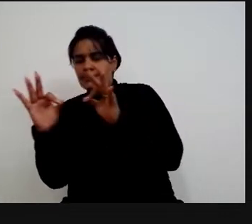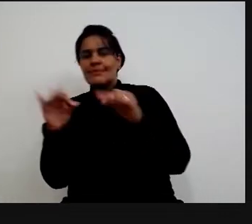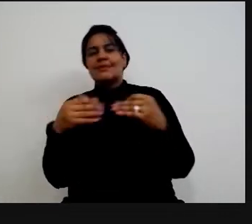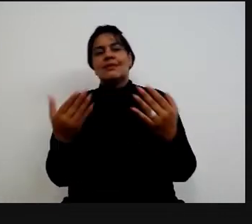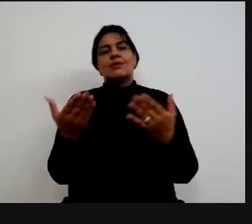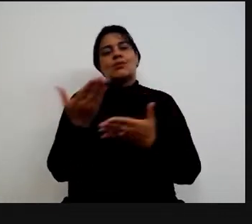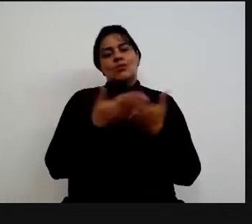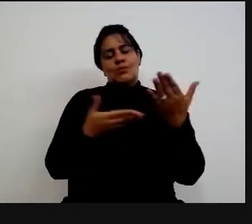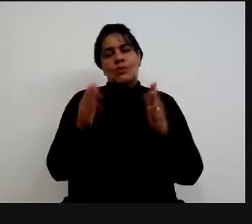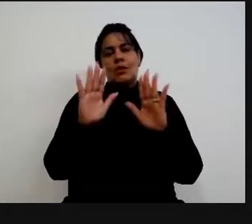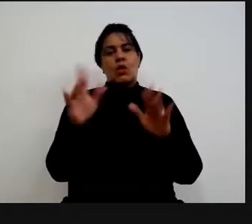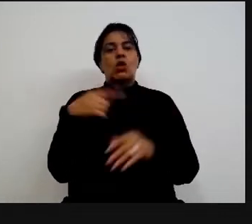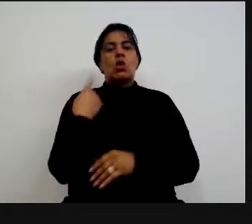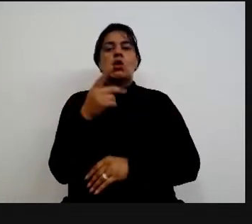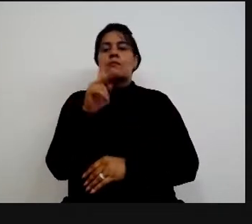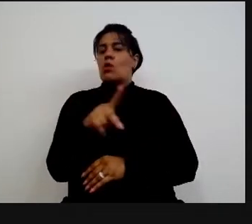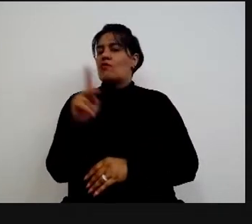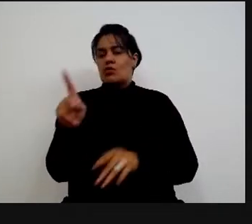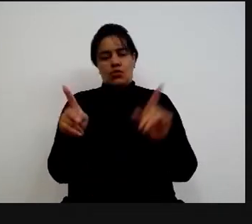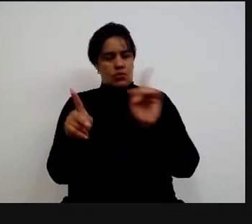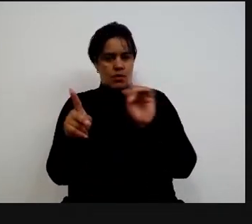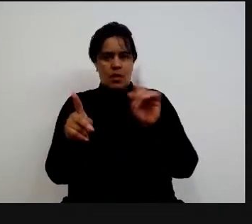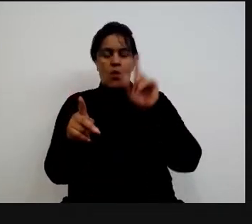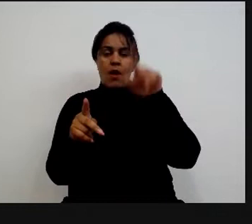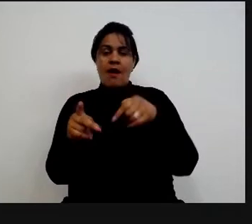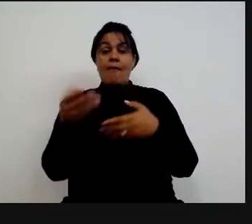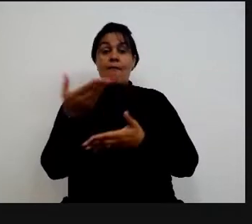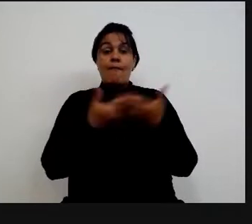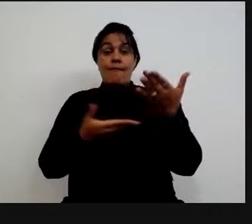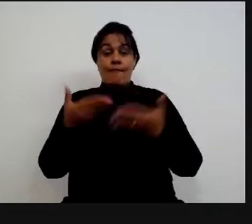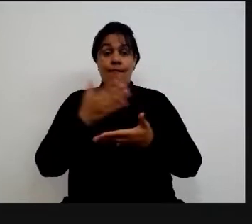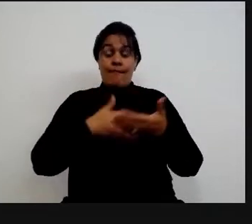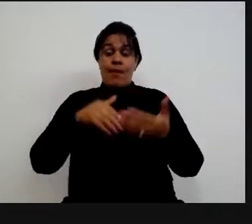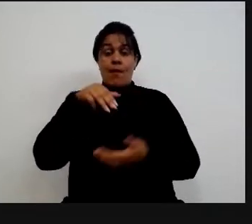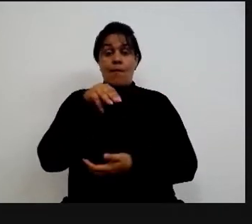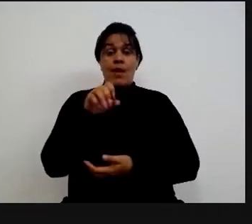no caso, nós não somos professores lá, nós somos mediadores da educação